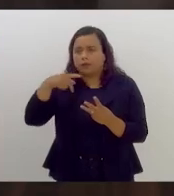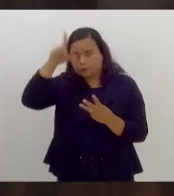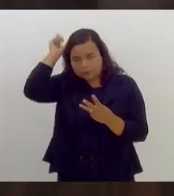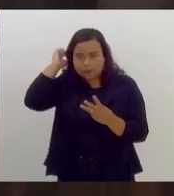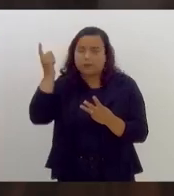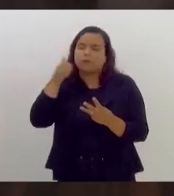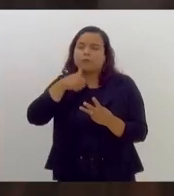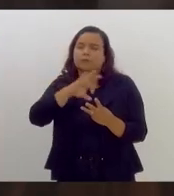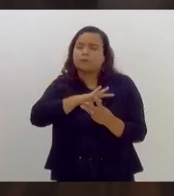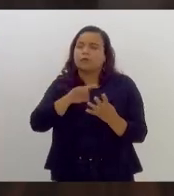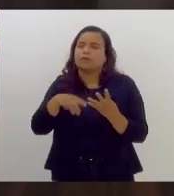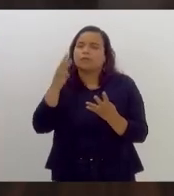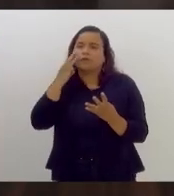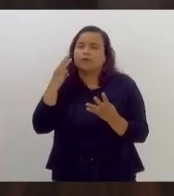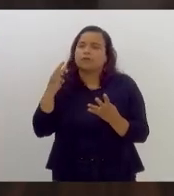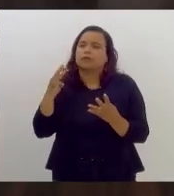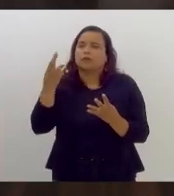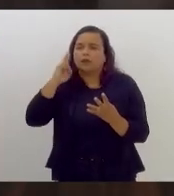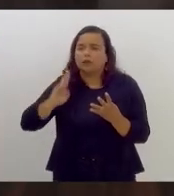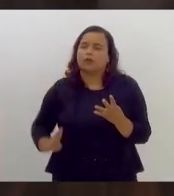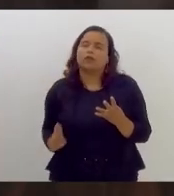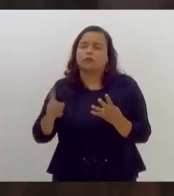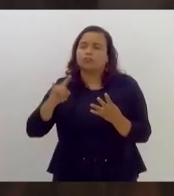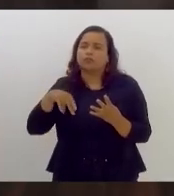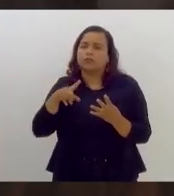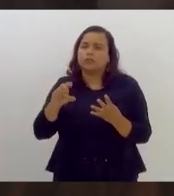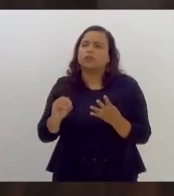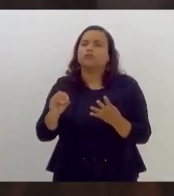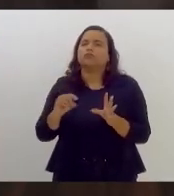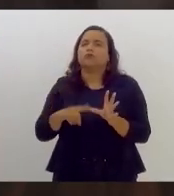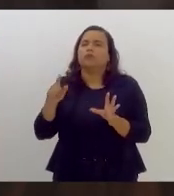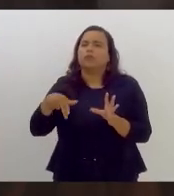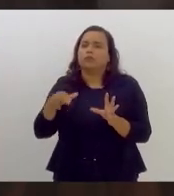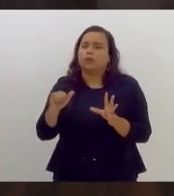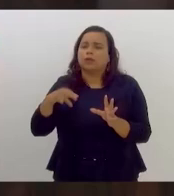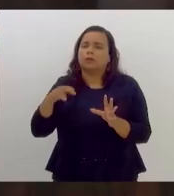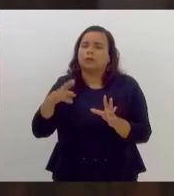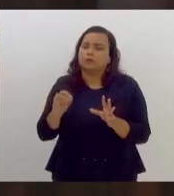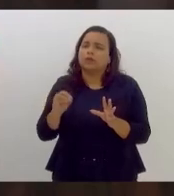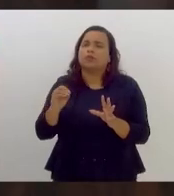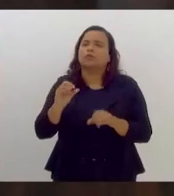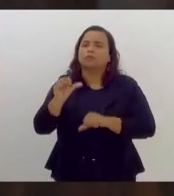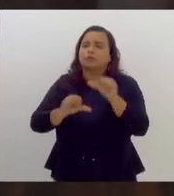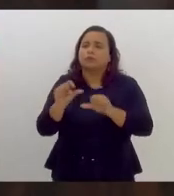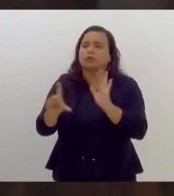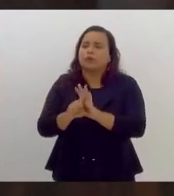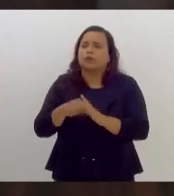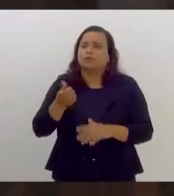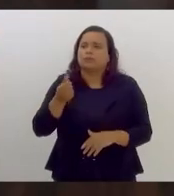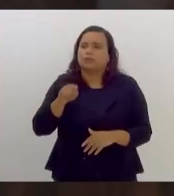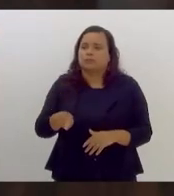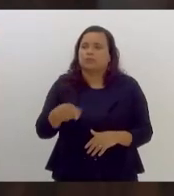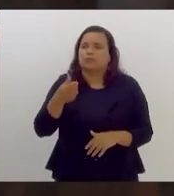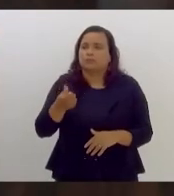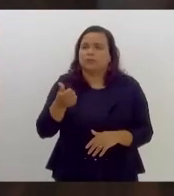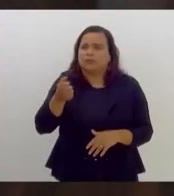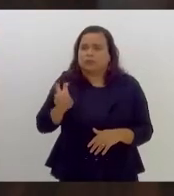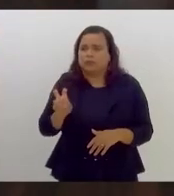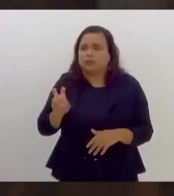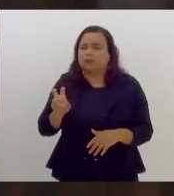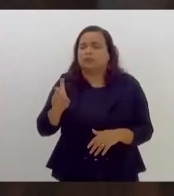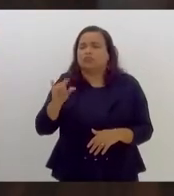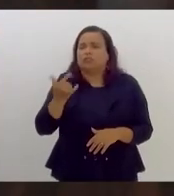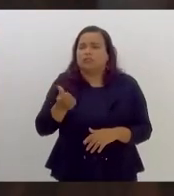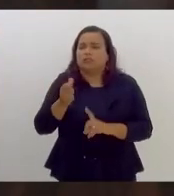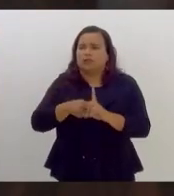Rocha, Valdeque Carneiro, Renata Souza, Dionísio Lins e Dani Monteiro, que altera a lei 6.615 de 6 de dezembro